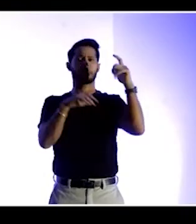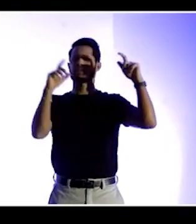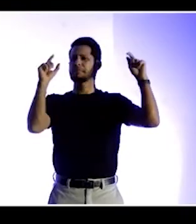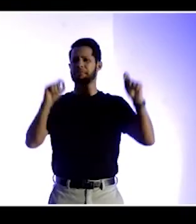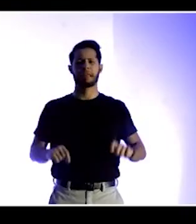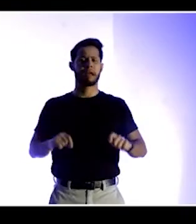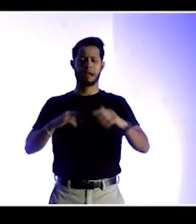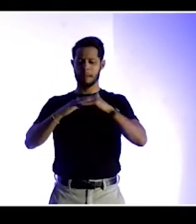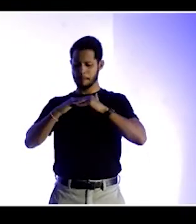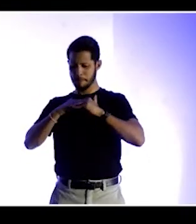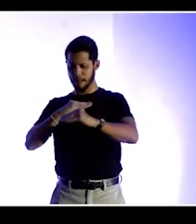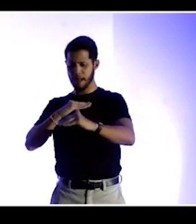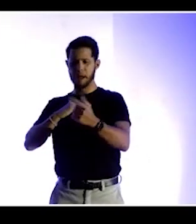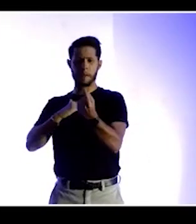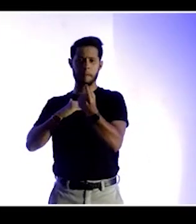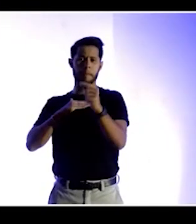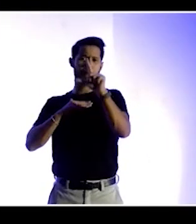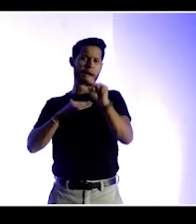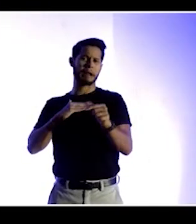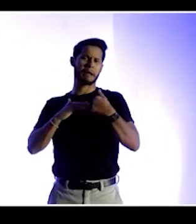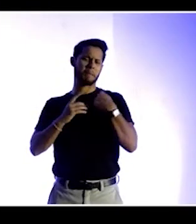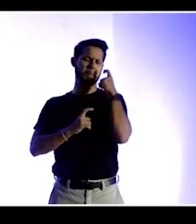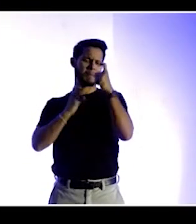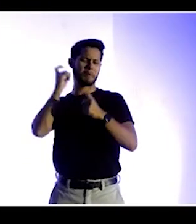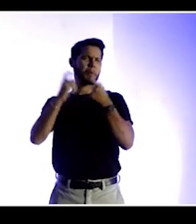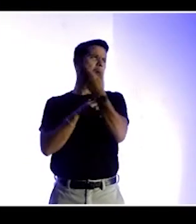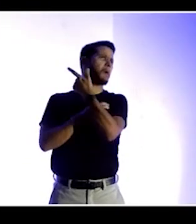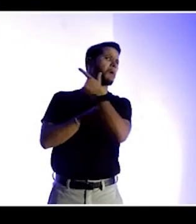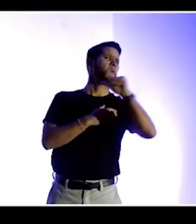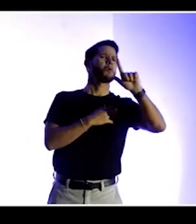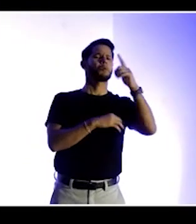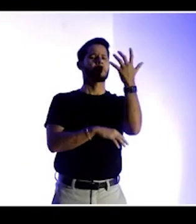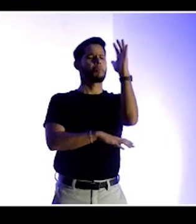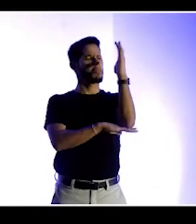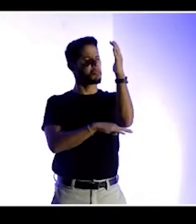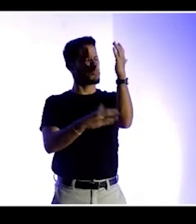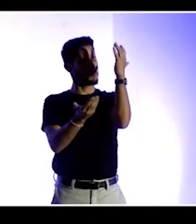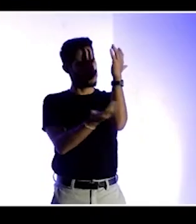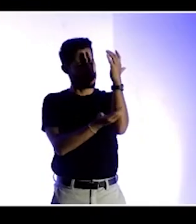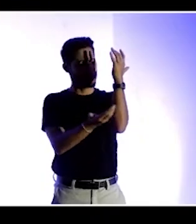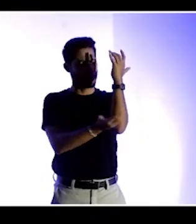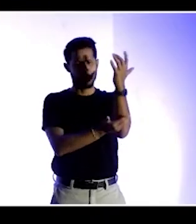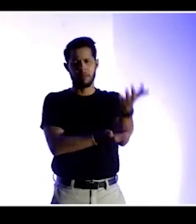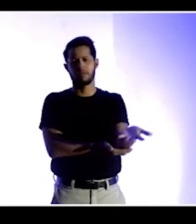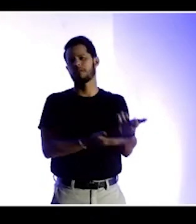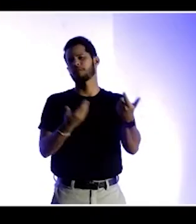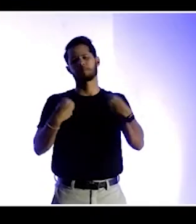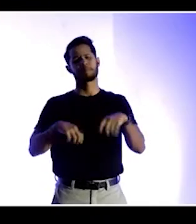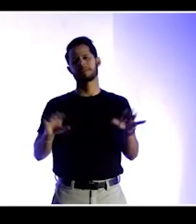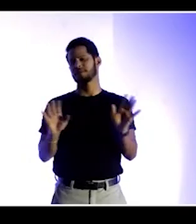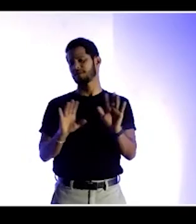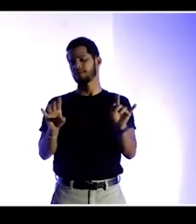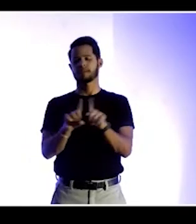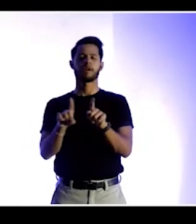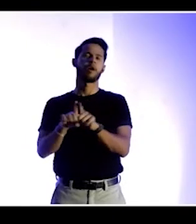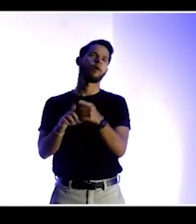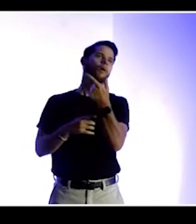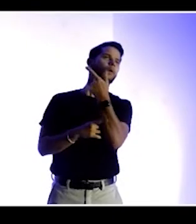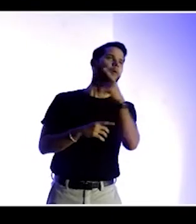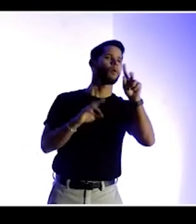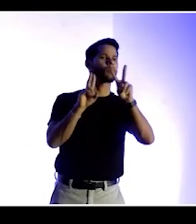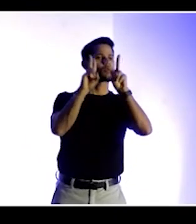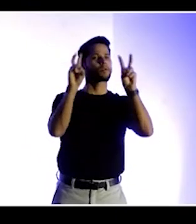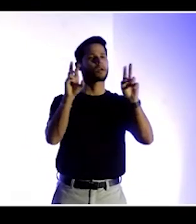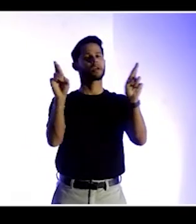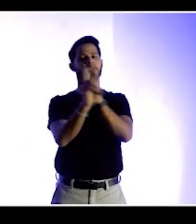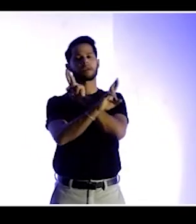baratas demais para eu ficar me preocupando com qualquer outro custo adicional, fora outras questões relacionadas com